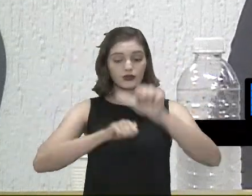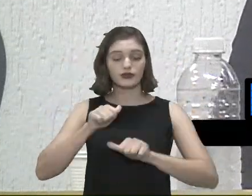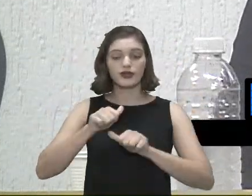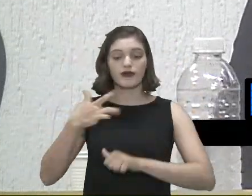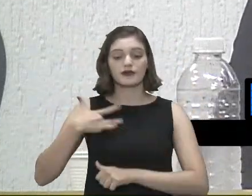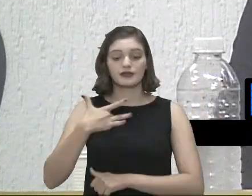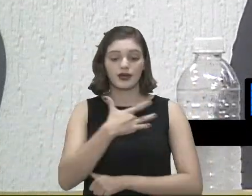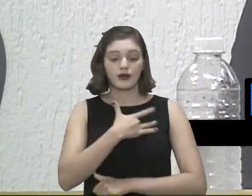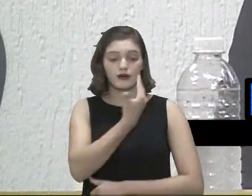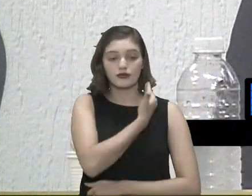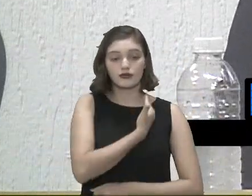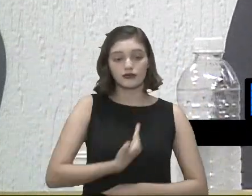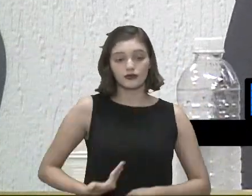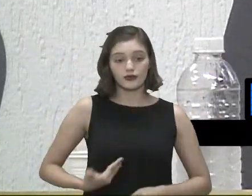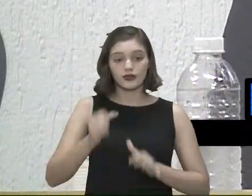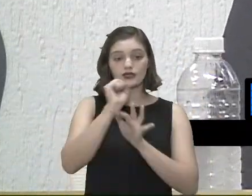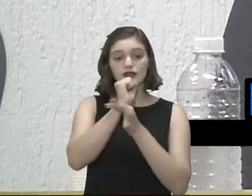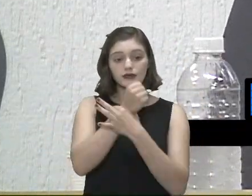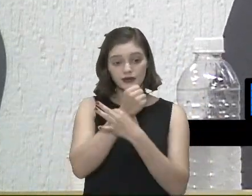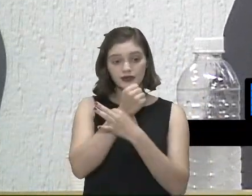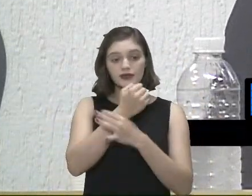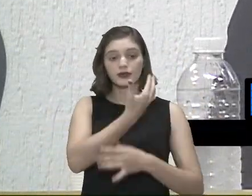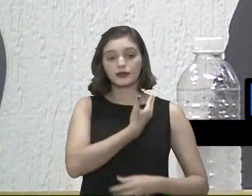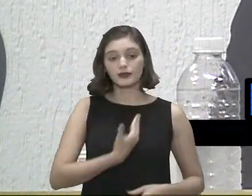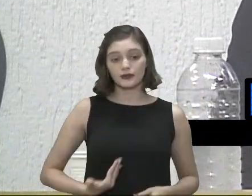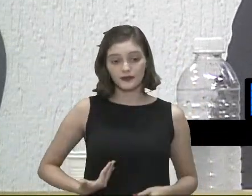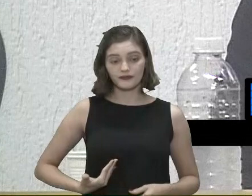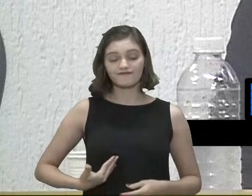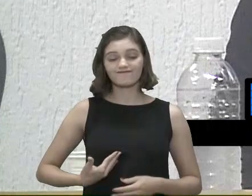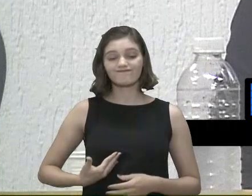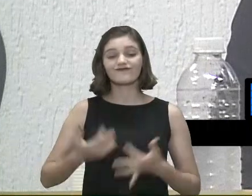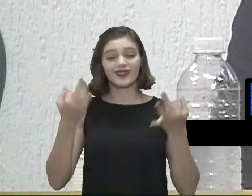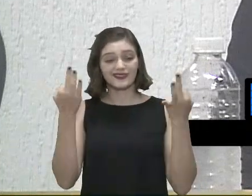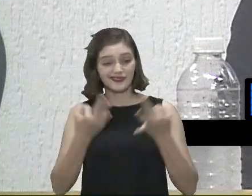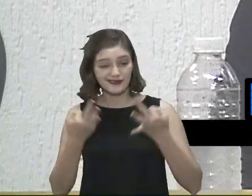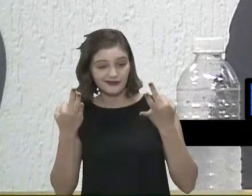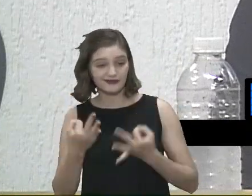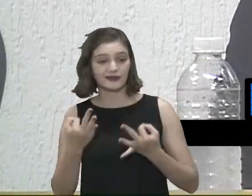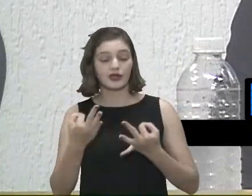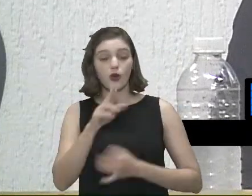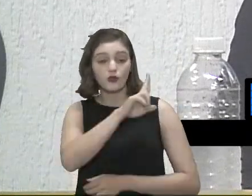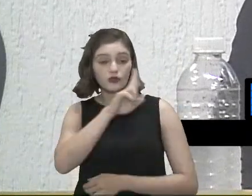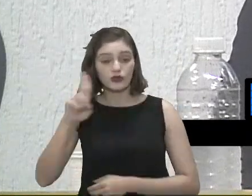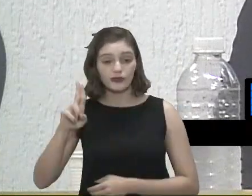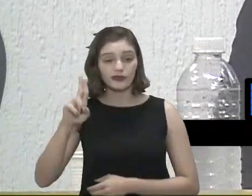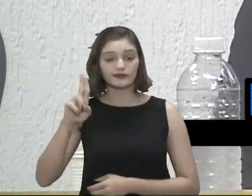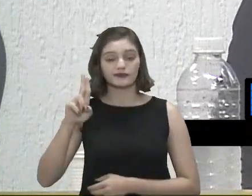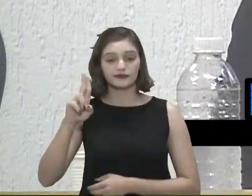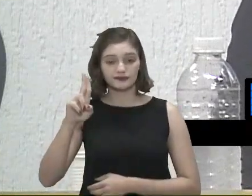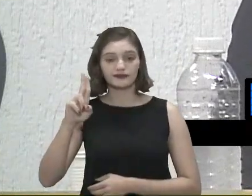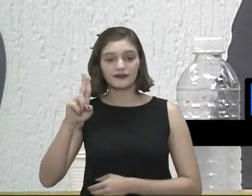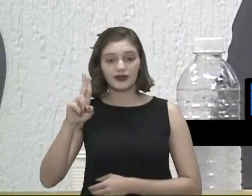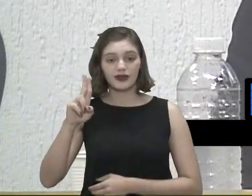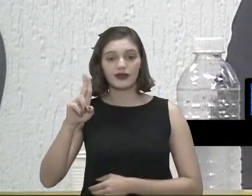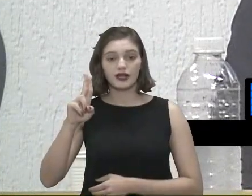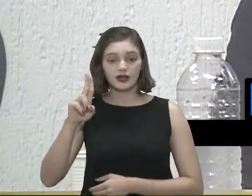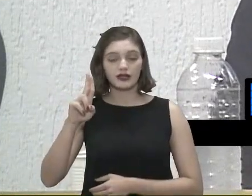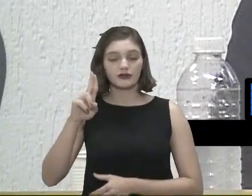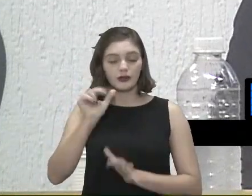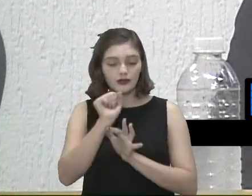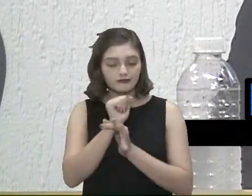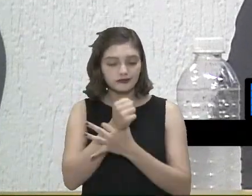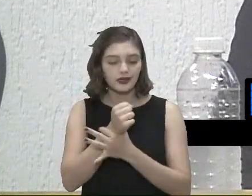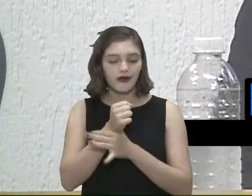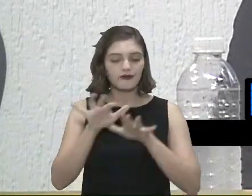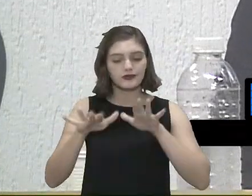quando o assunto virar segurança pública, eu garanto, a existência do nome vai garantir para aquelas pessoas, às